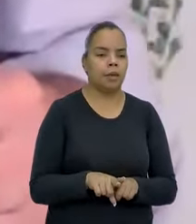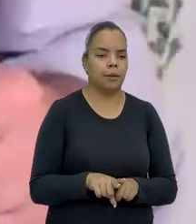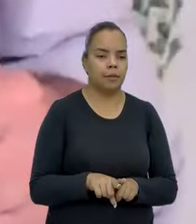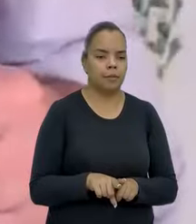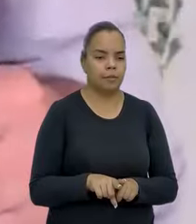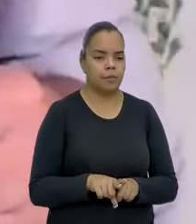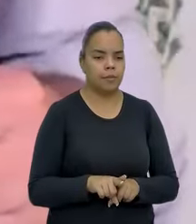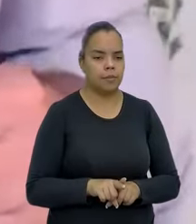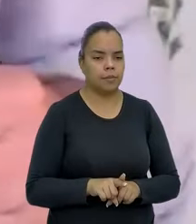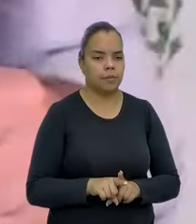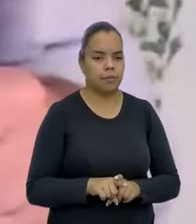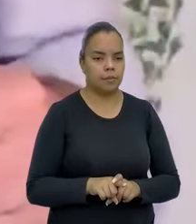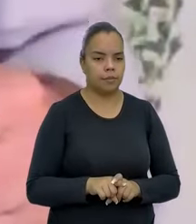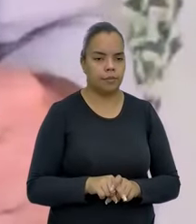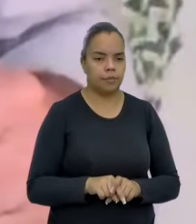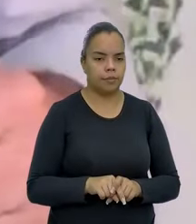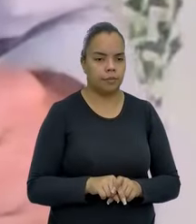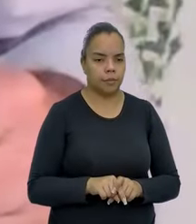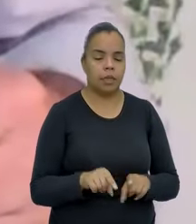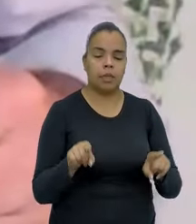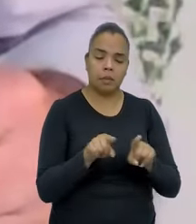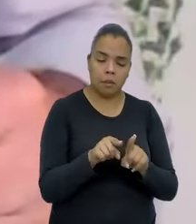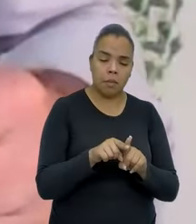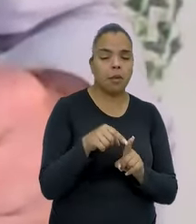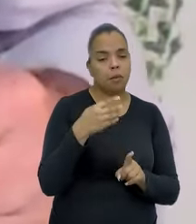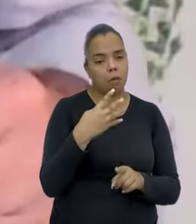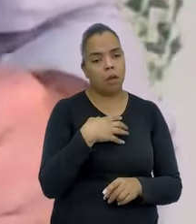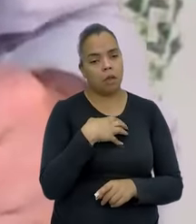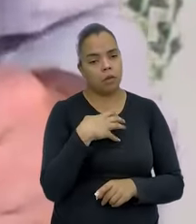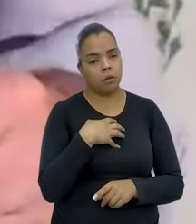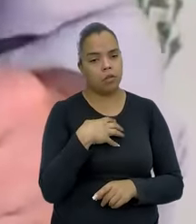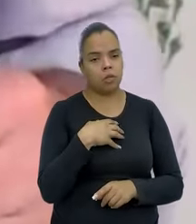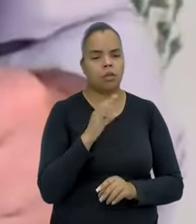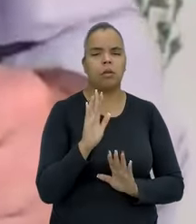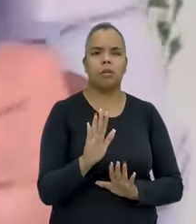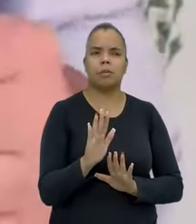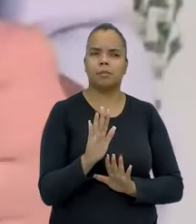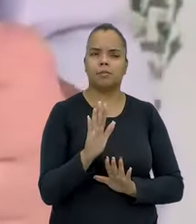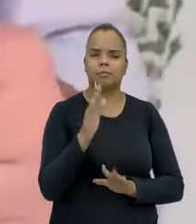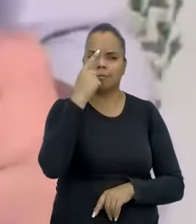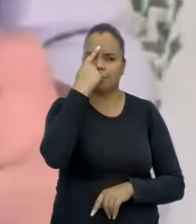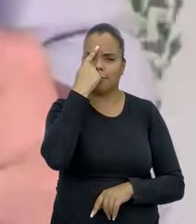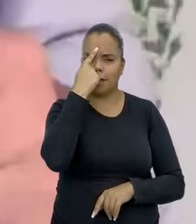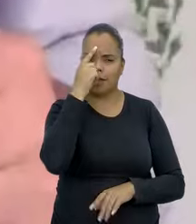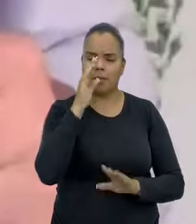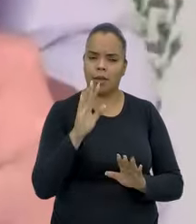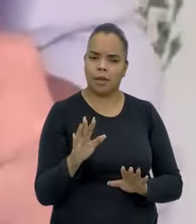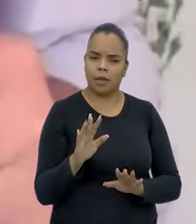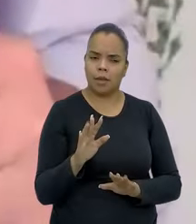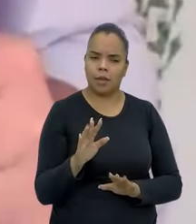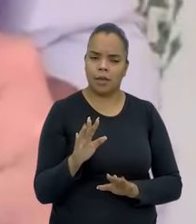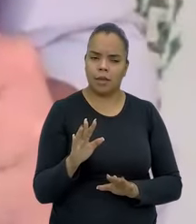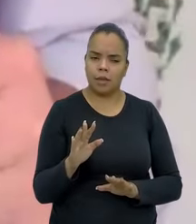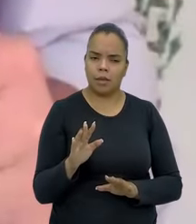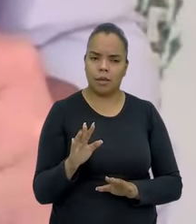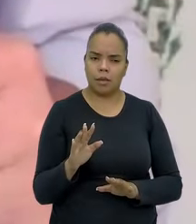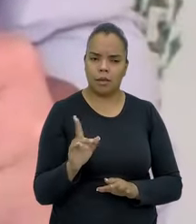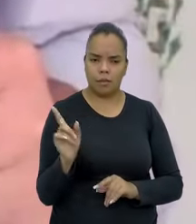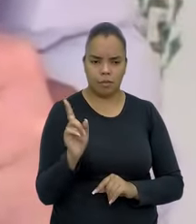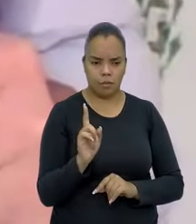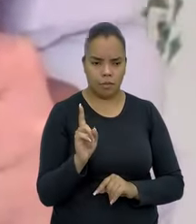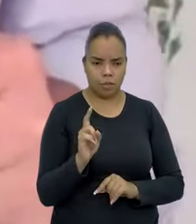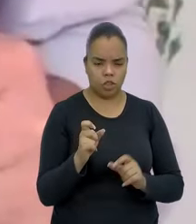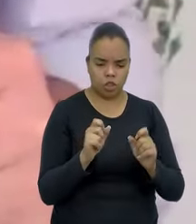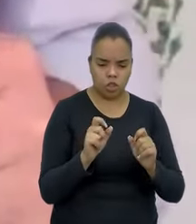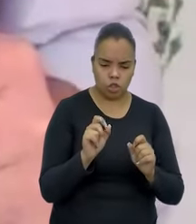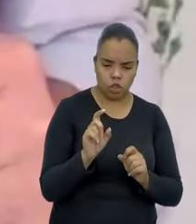posso para esquerda para a direita para baixo para cima né mas espera aí eu só só a aumentando que eu